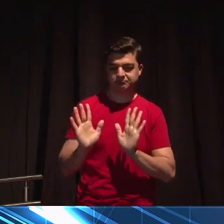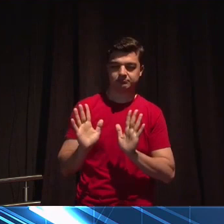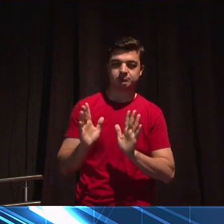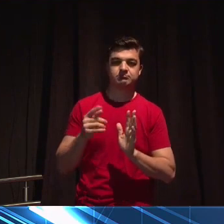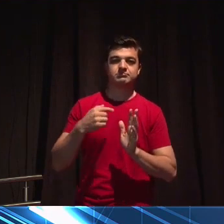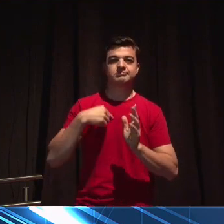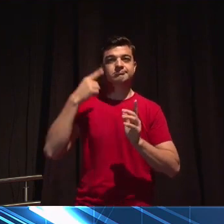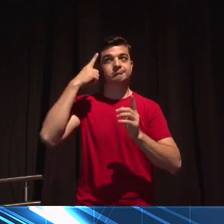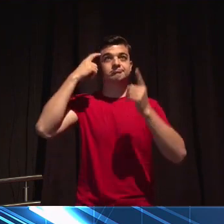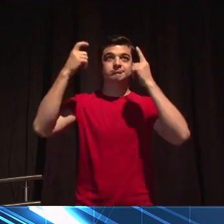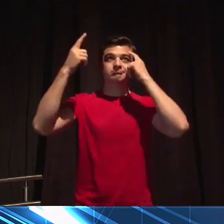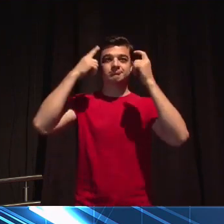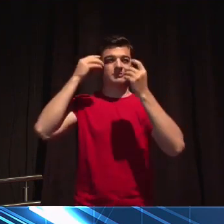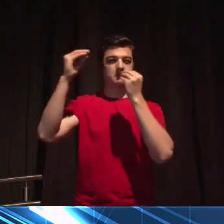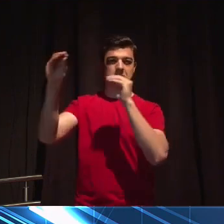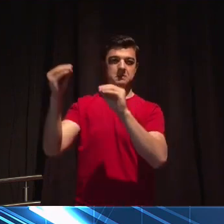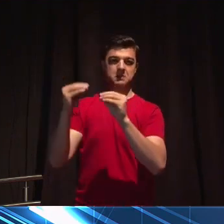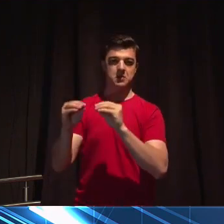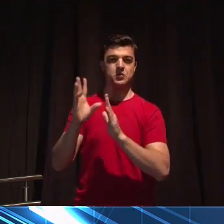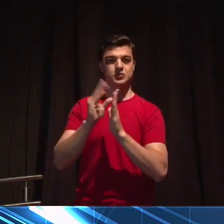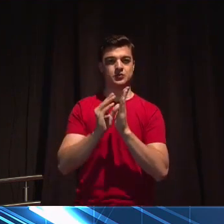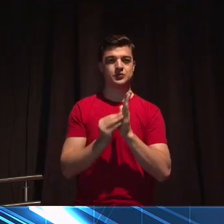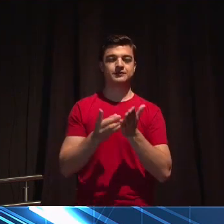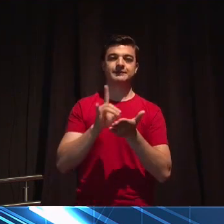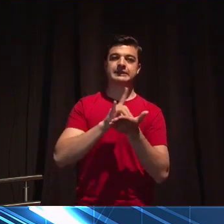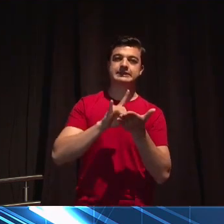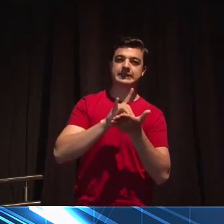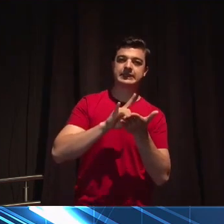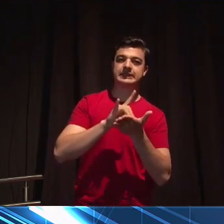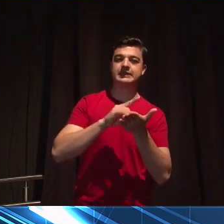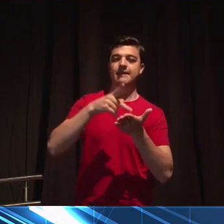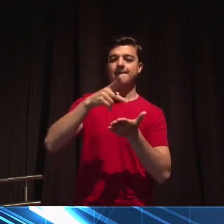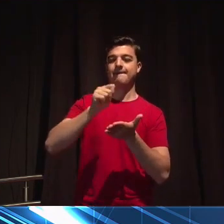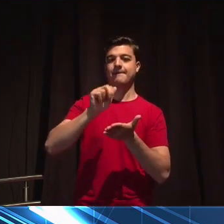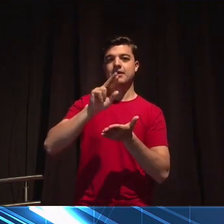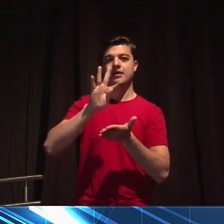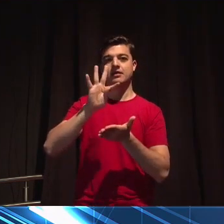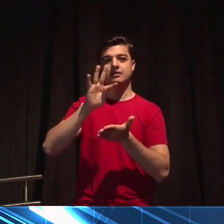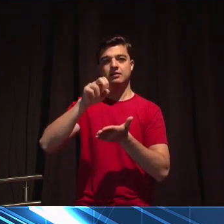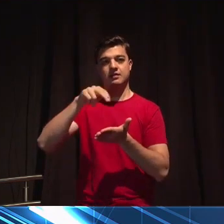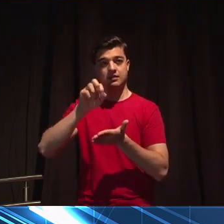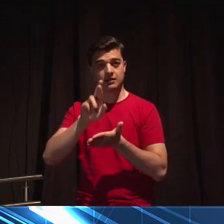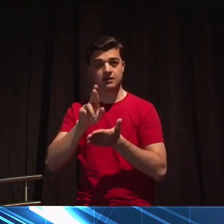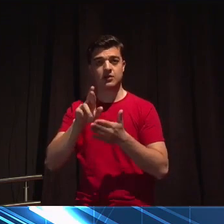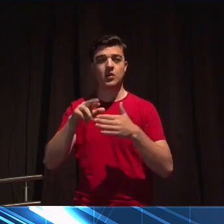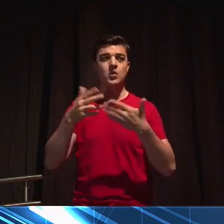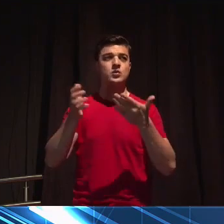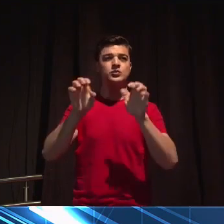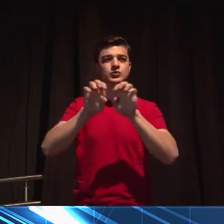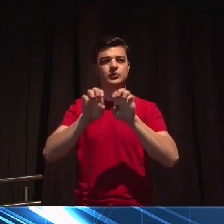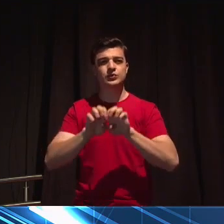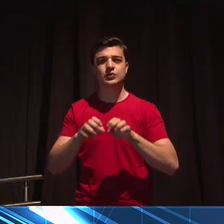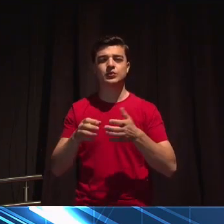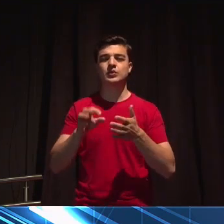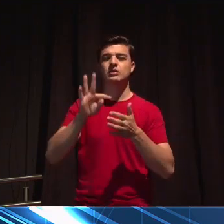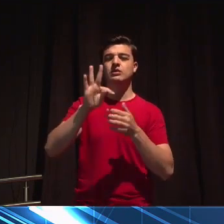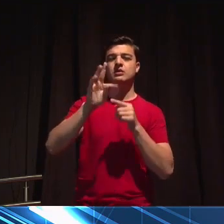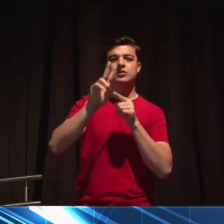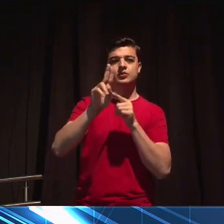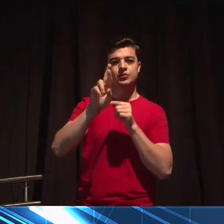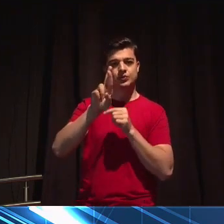já tem conteúdo sobre design patterns, tem conteúdo sobre infraestrutura, sobre tooling, esse tipo de coisa.